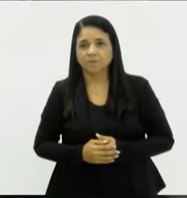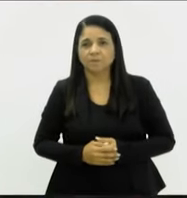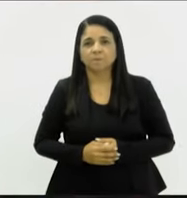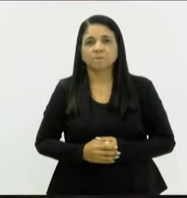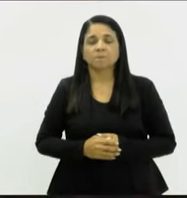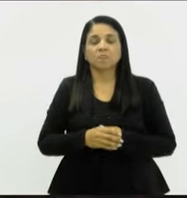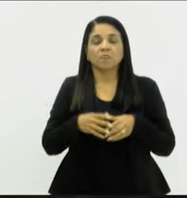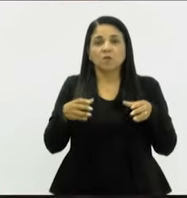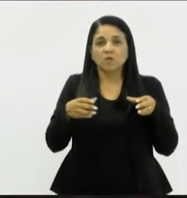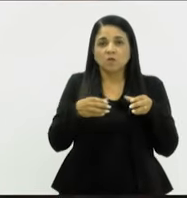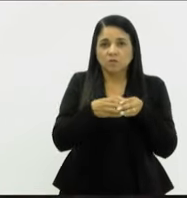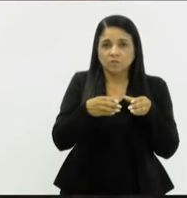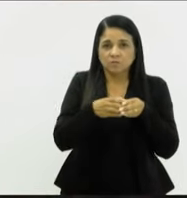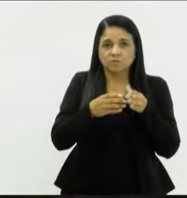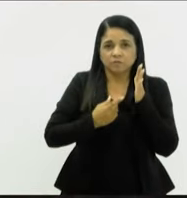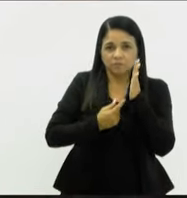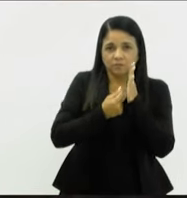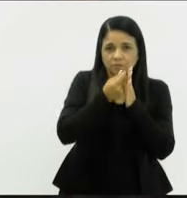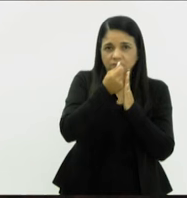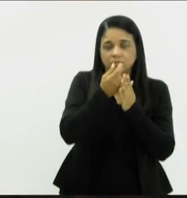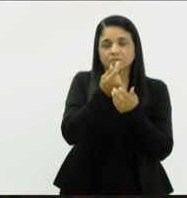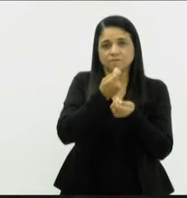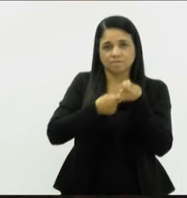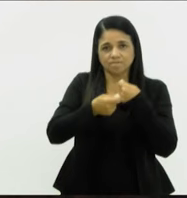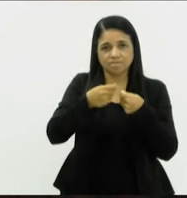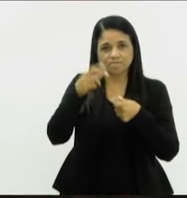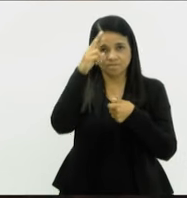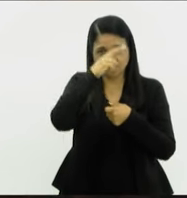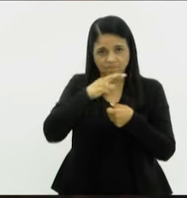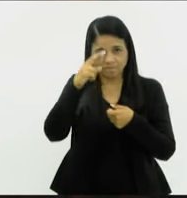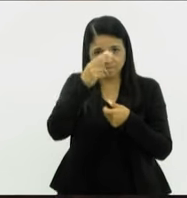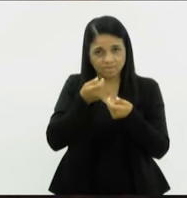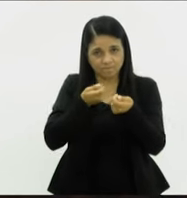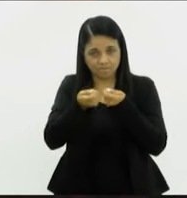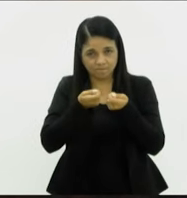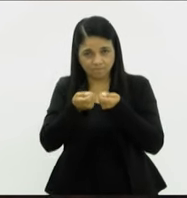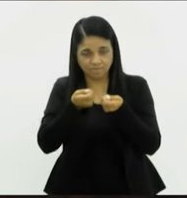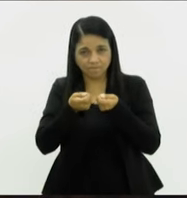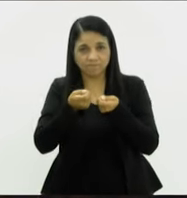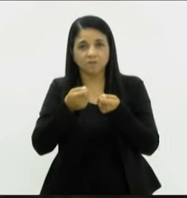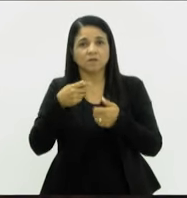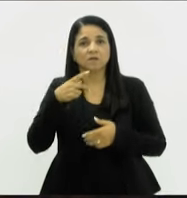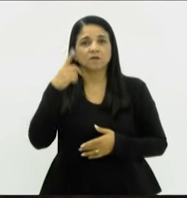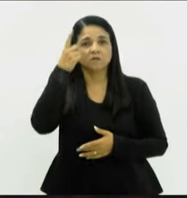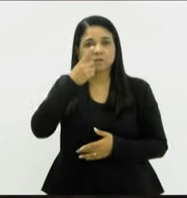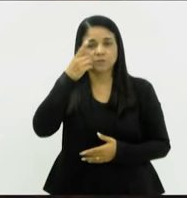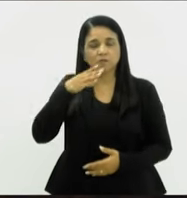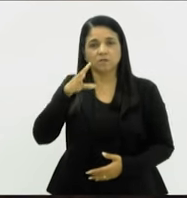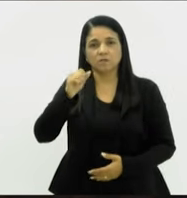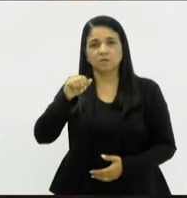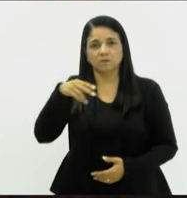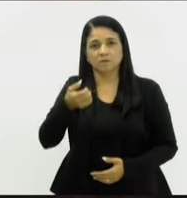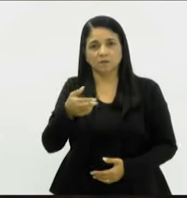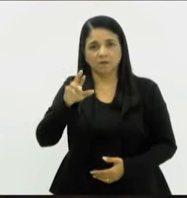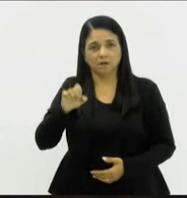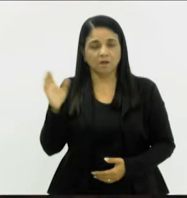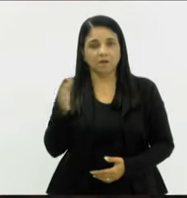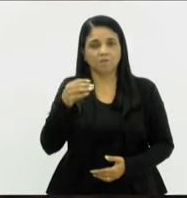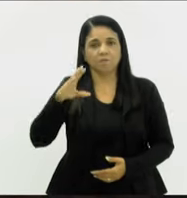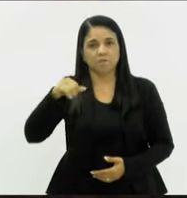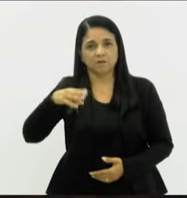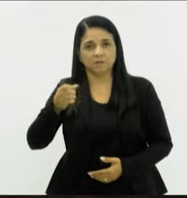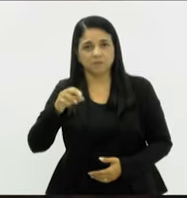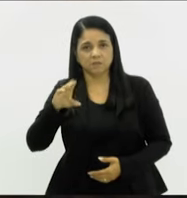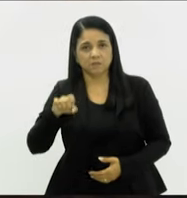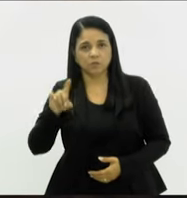Pela Comissão de Orçamento, Finanças, Fiscalização Financeira e Controle, deputado André Correia, deputado Carlos Macedo,